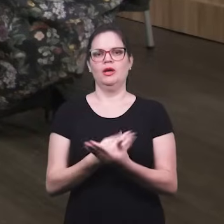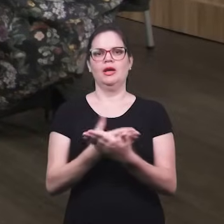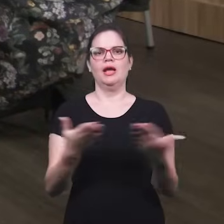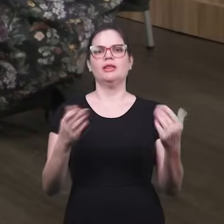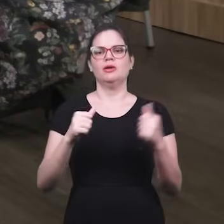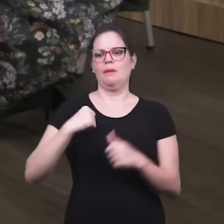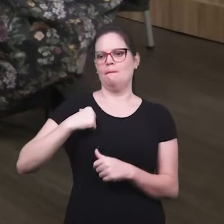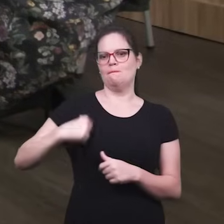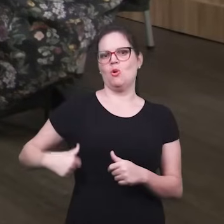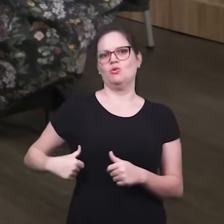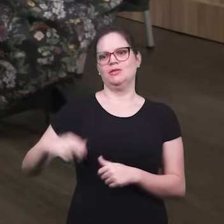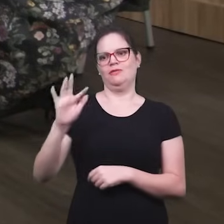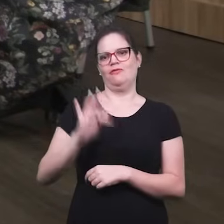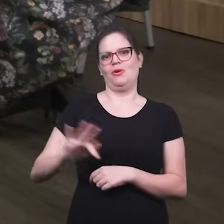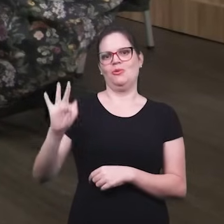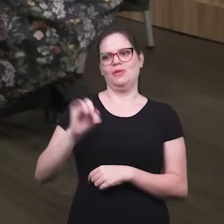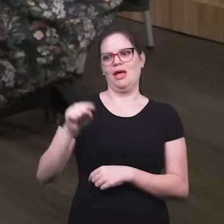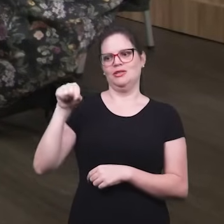faculdade no Brasil.